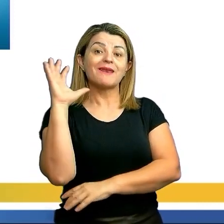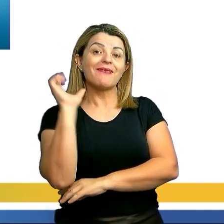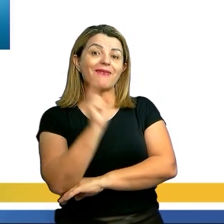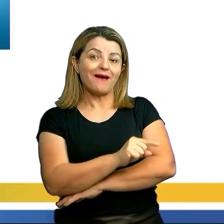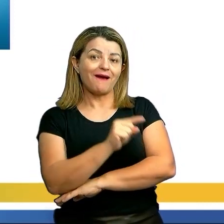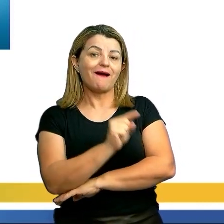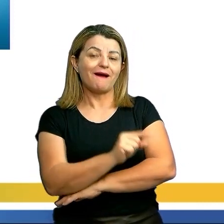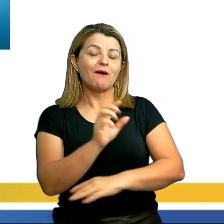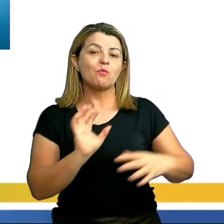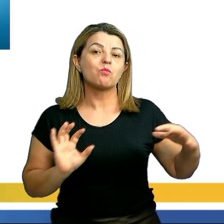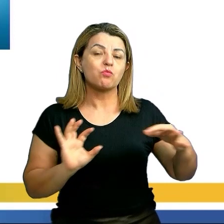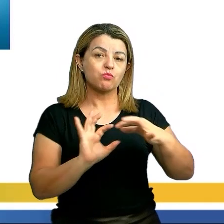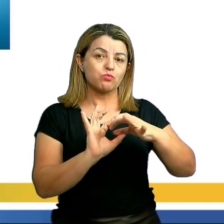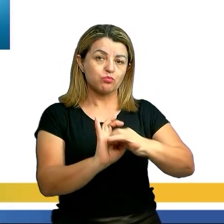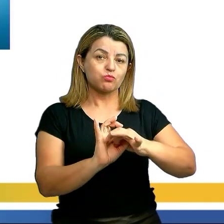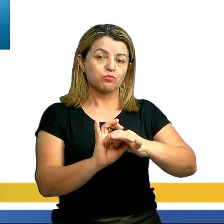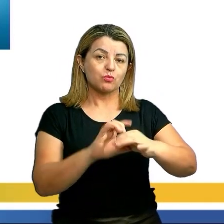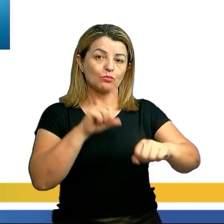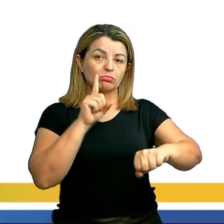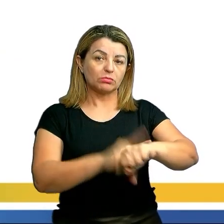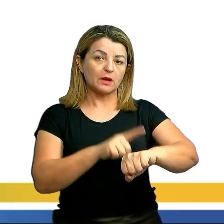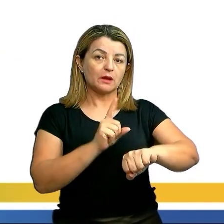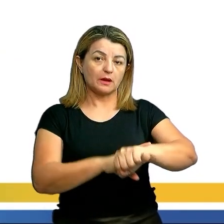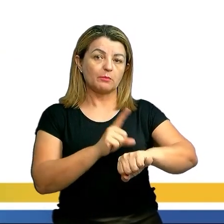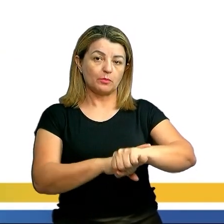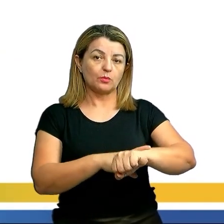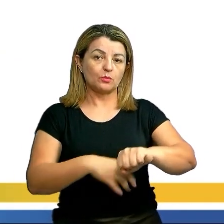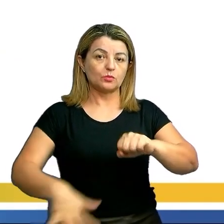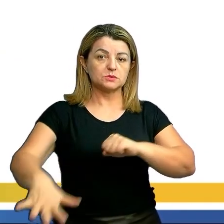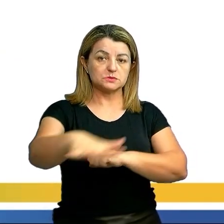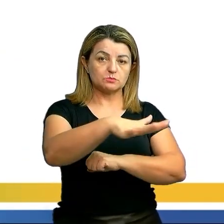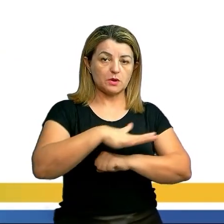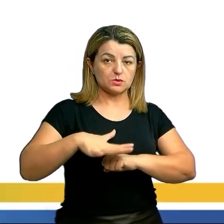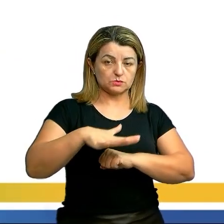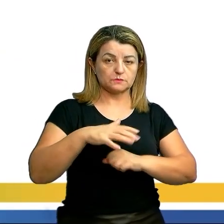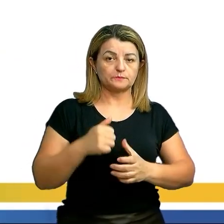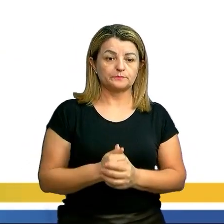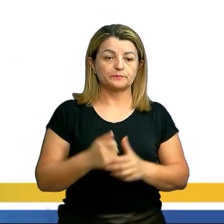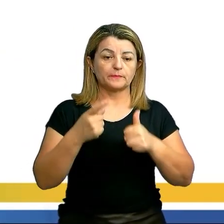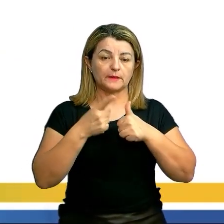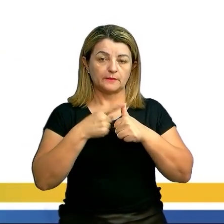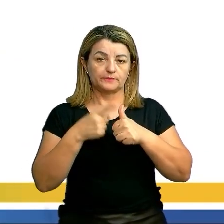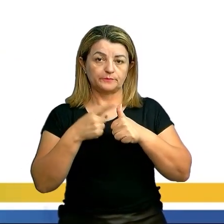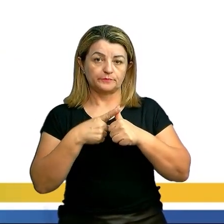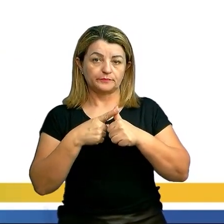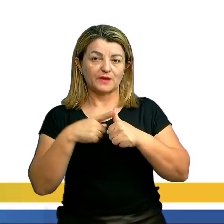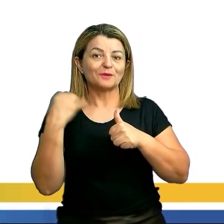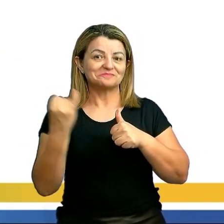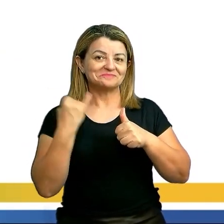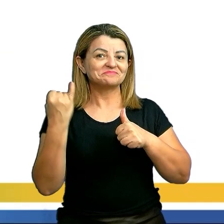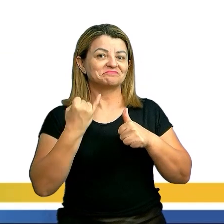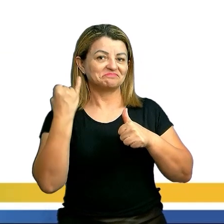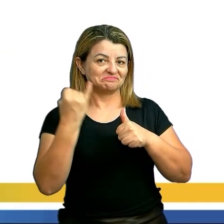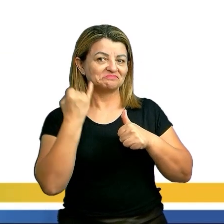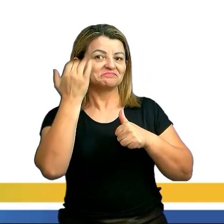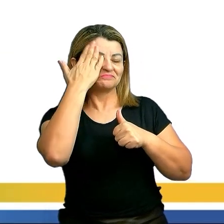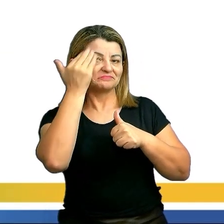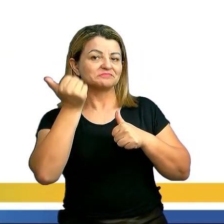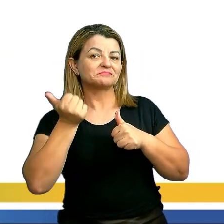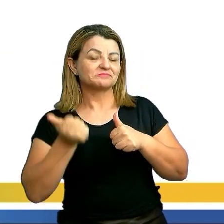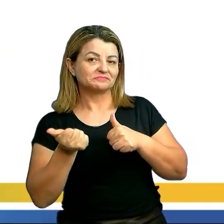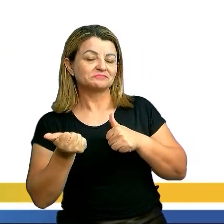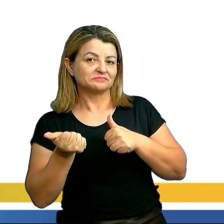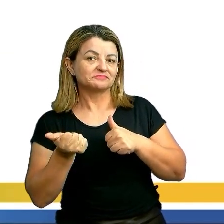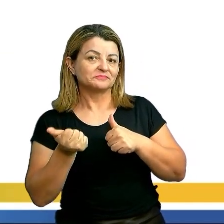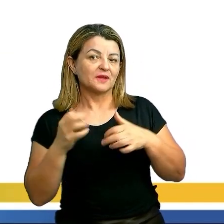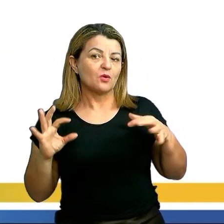contexto de tempo e espaço, certo? A primeira delas, que é relevante, a gente saber sobre ela, e